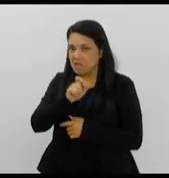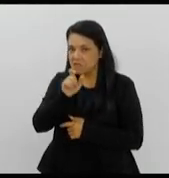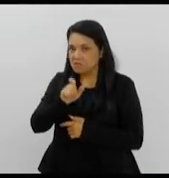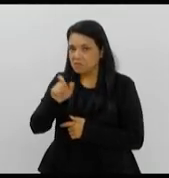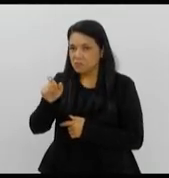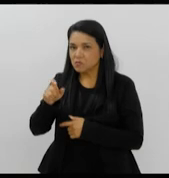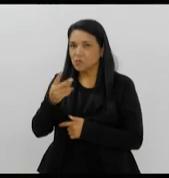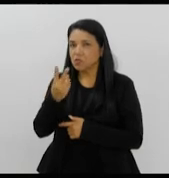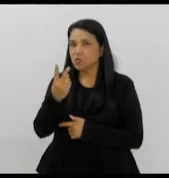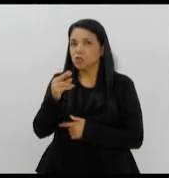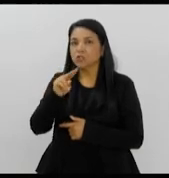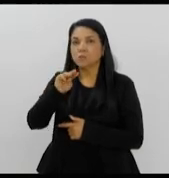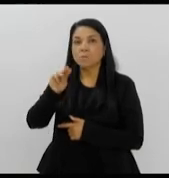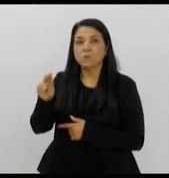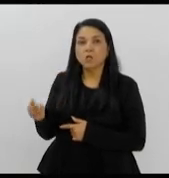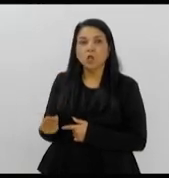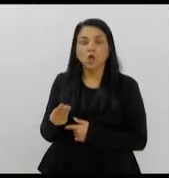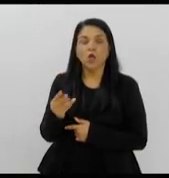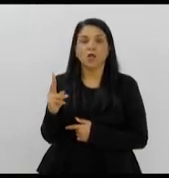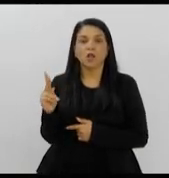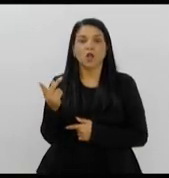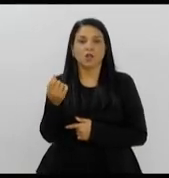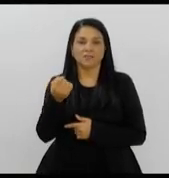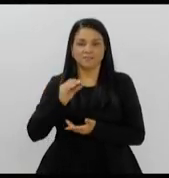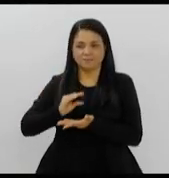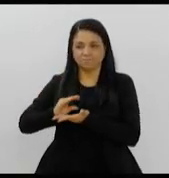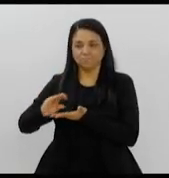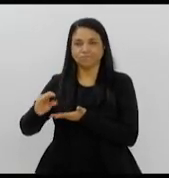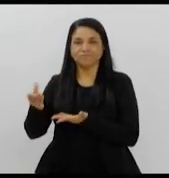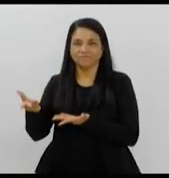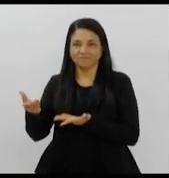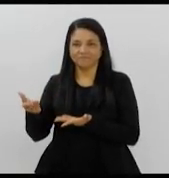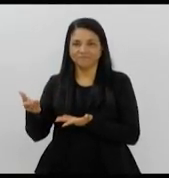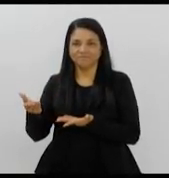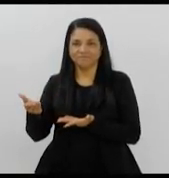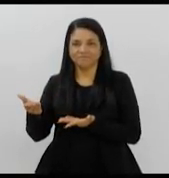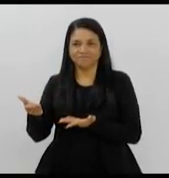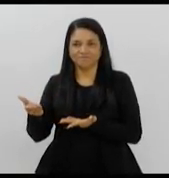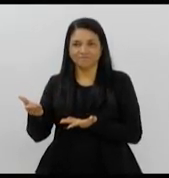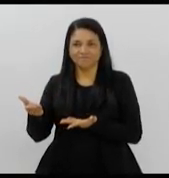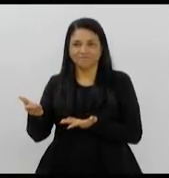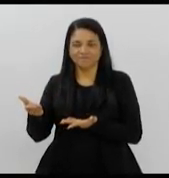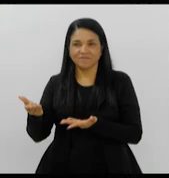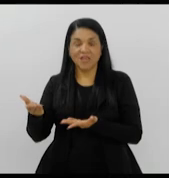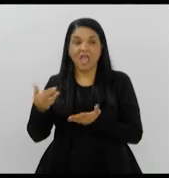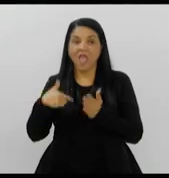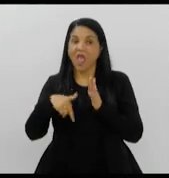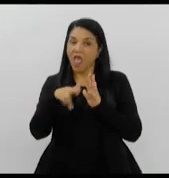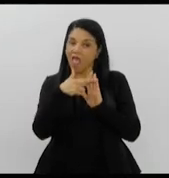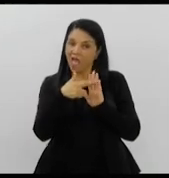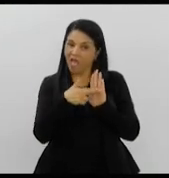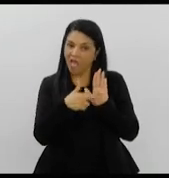2 milhões de doação do fundo. Não tem legalidade nenhuma. São as regras